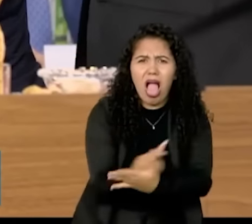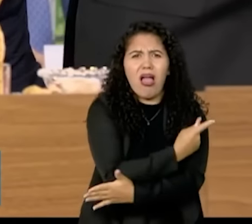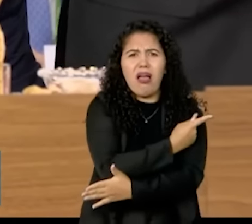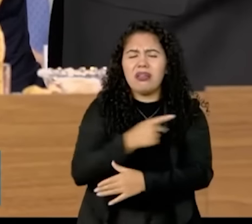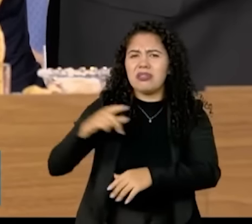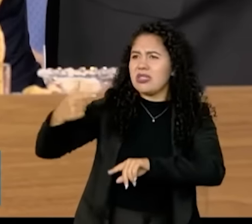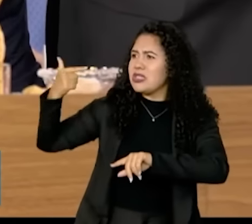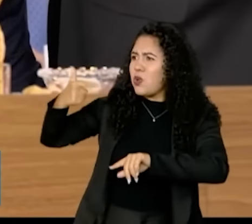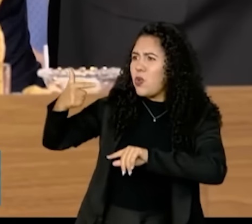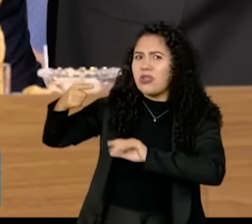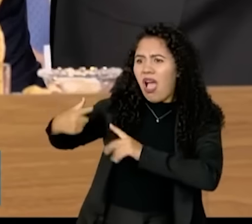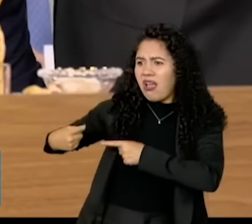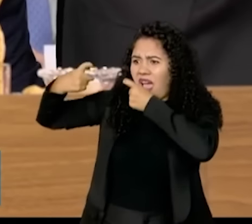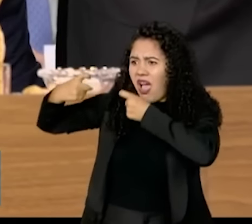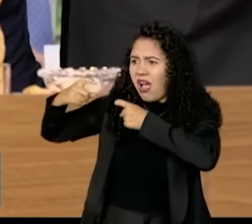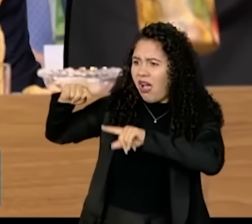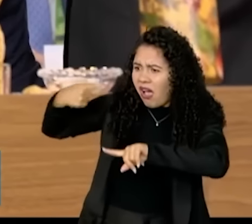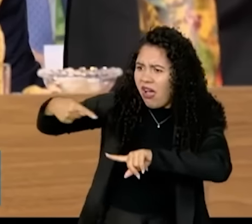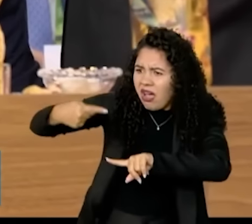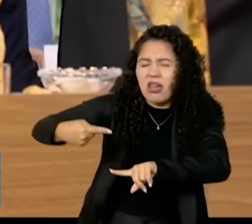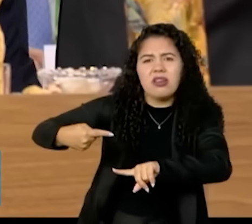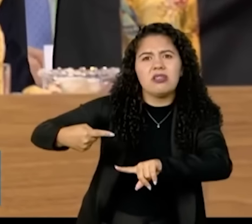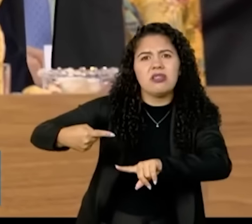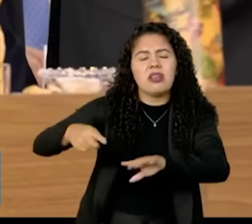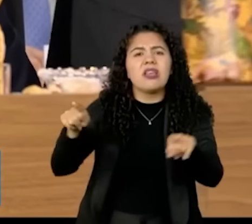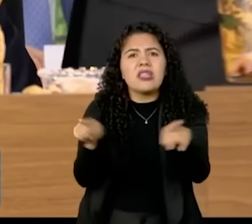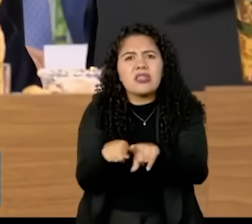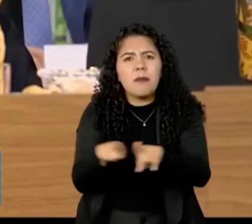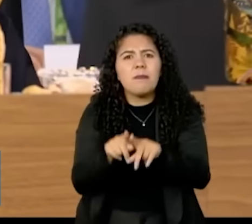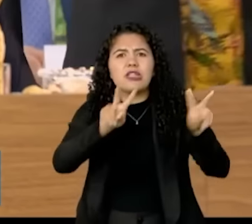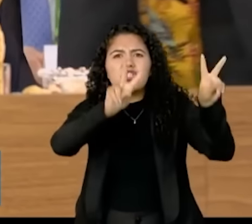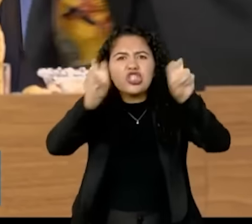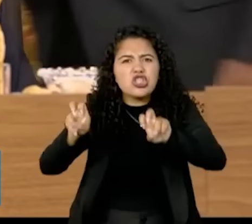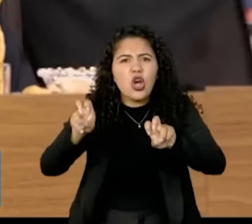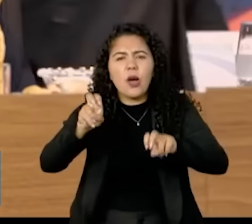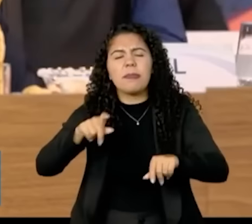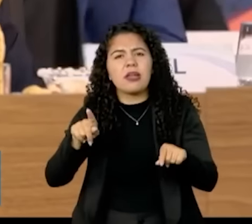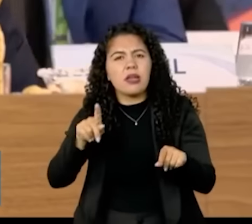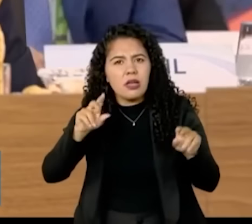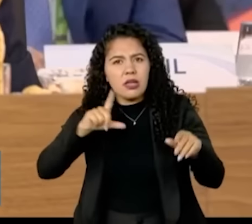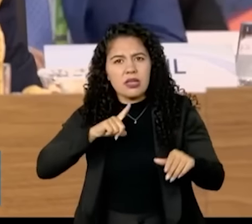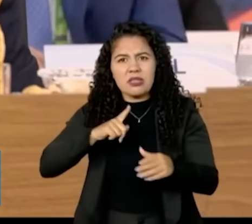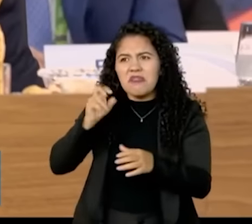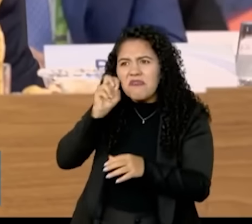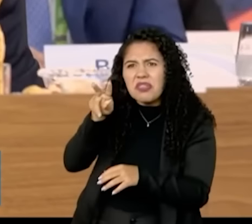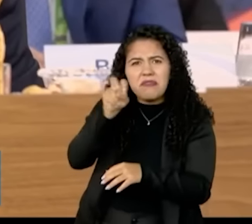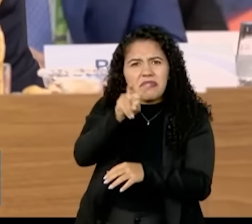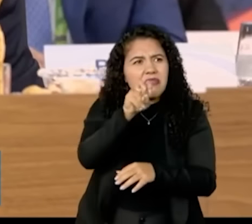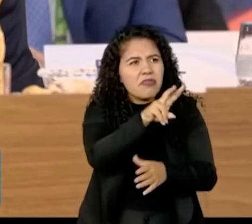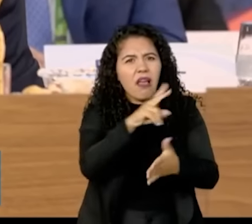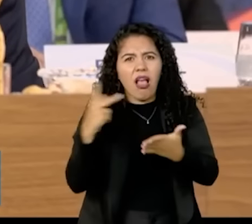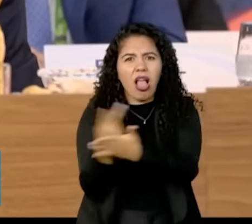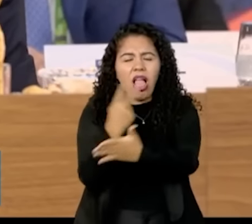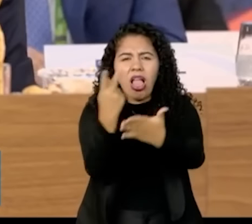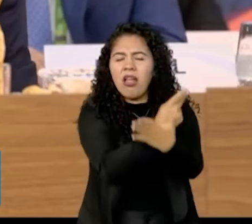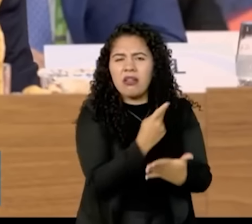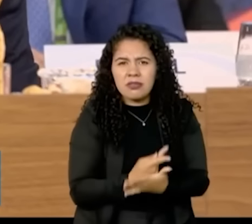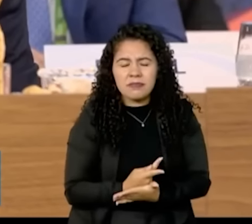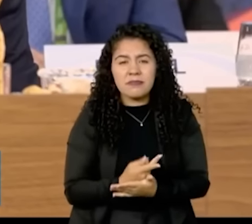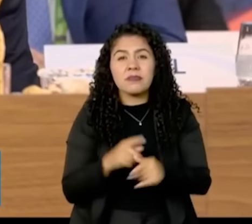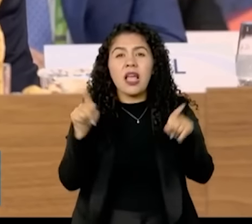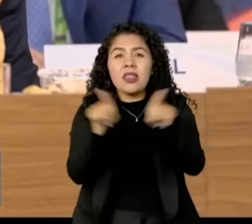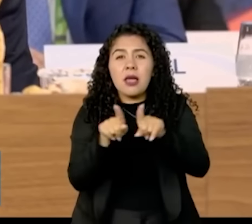Mundial e a maior quantidade de deslocamentos forçados já registrada. Os